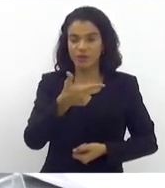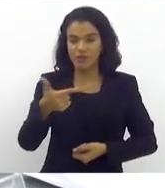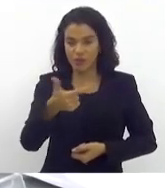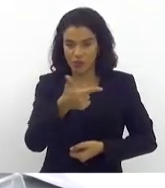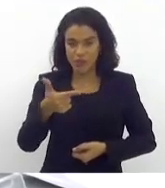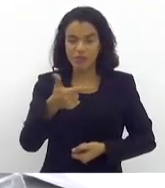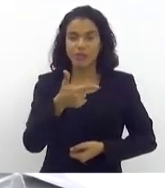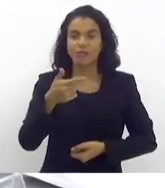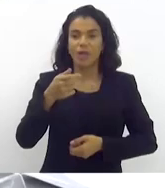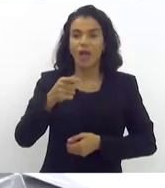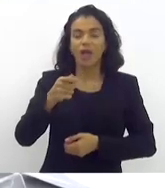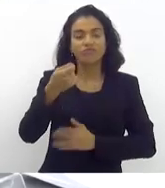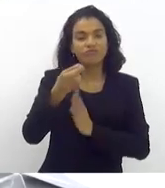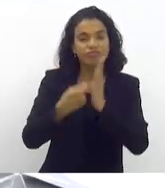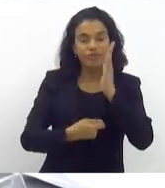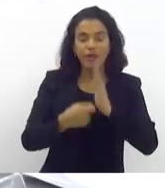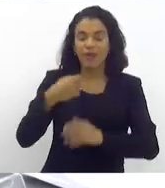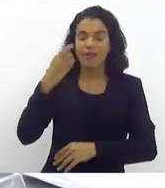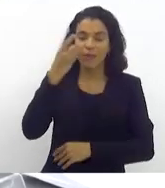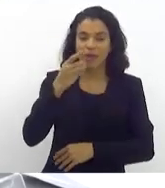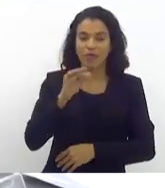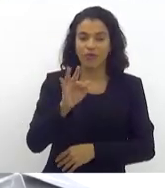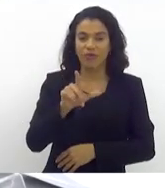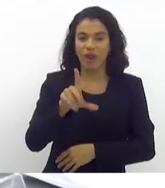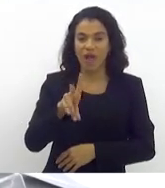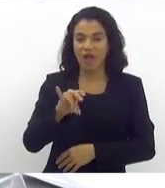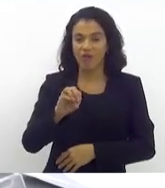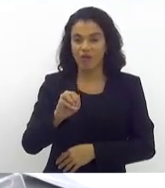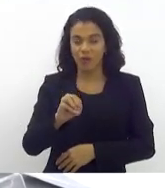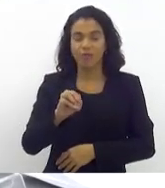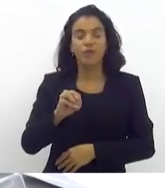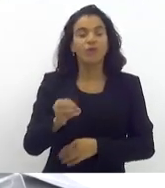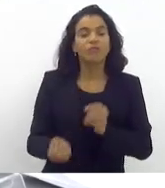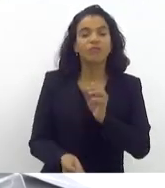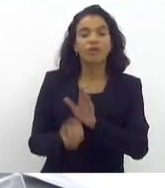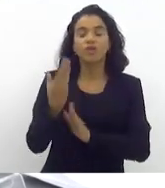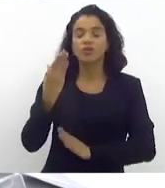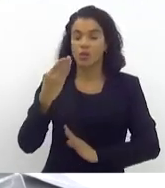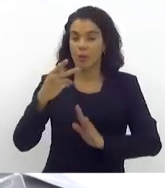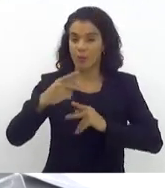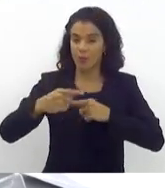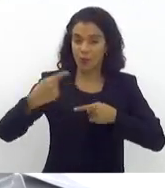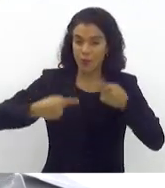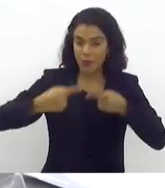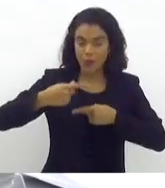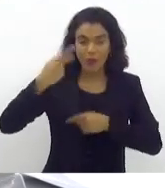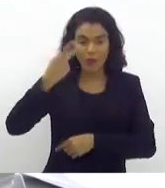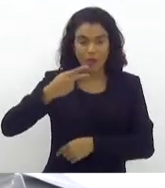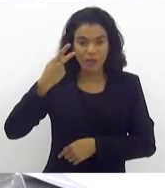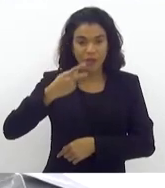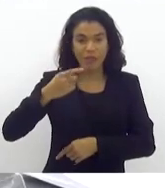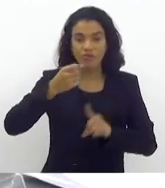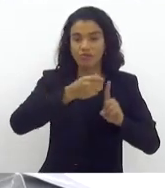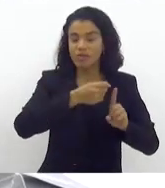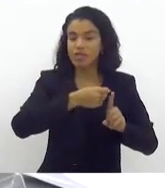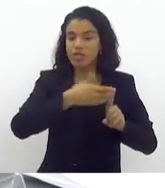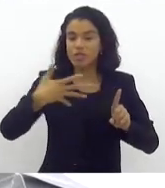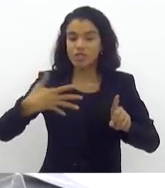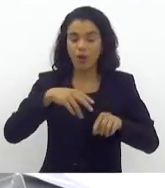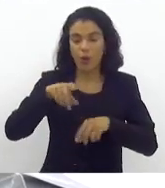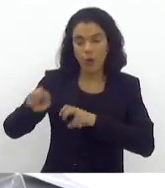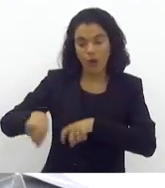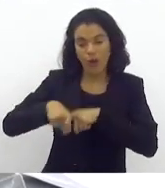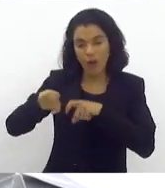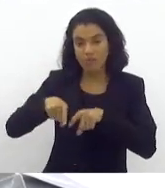5987-22, de autoria do deputado Flávio Serafini, que institui a Política Estadual de Assistência Técnica e Extensão Rural no Estado do